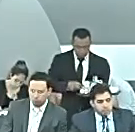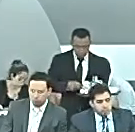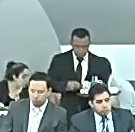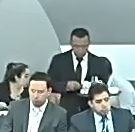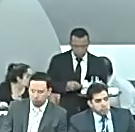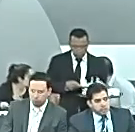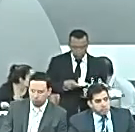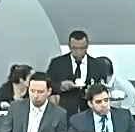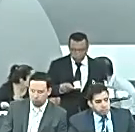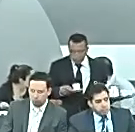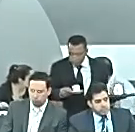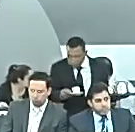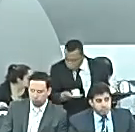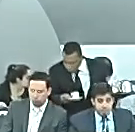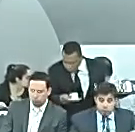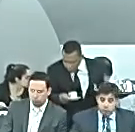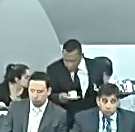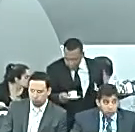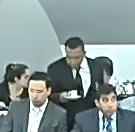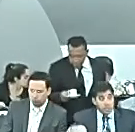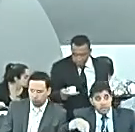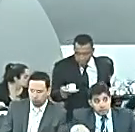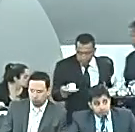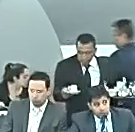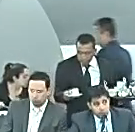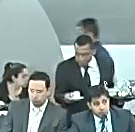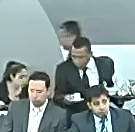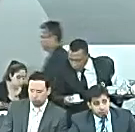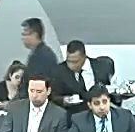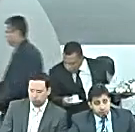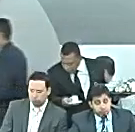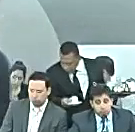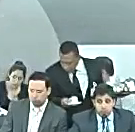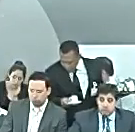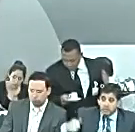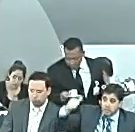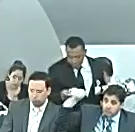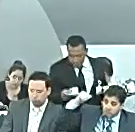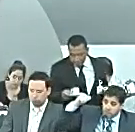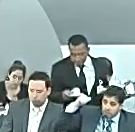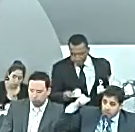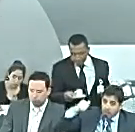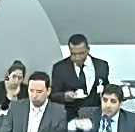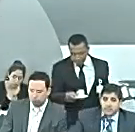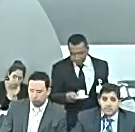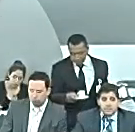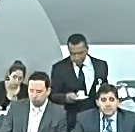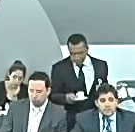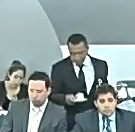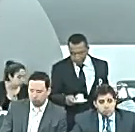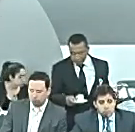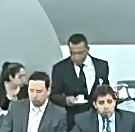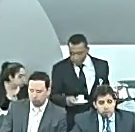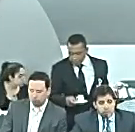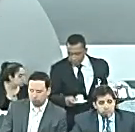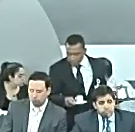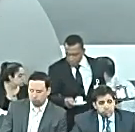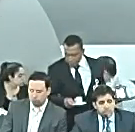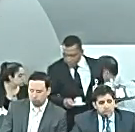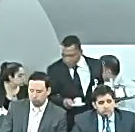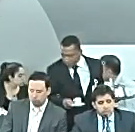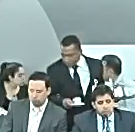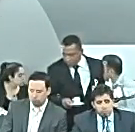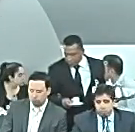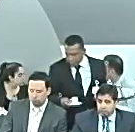código é disciplina dos policiais e bombeiros militares em primeiro e segundo turnos na comissão administração pública lá em 2002